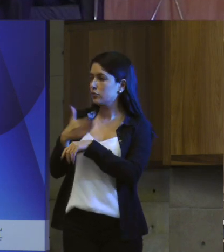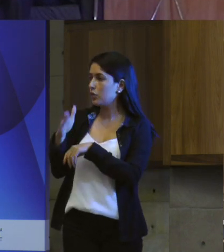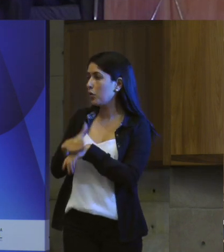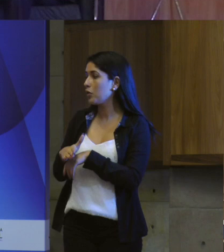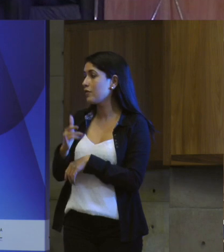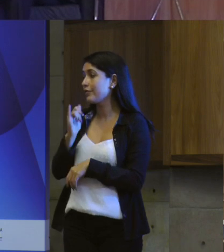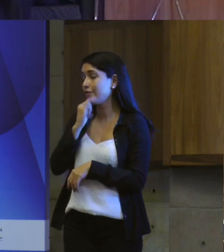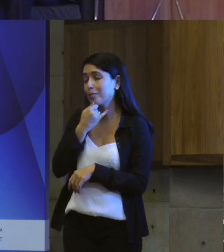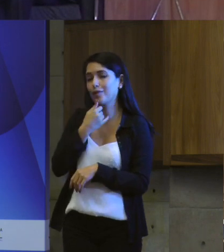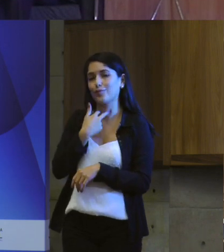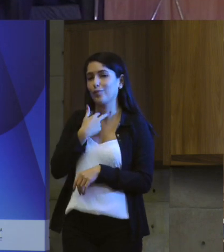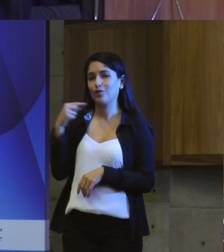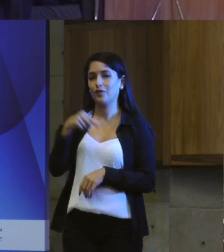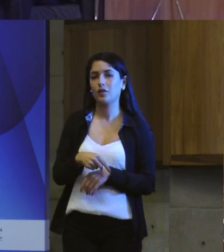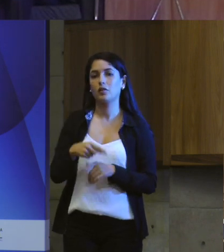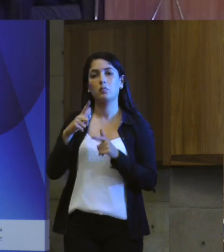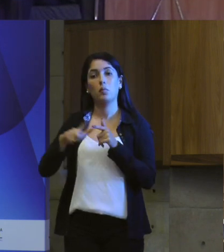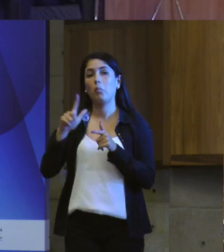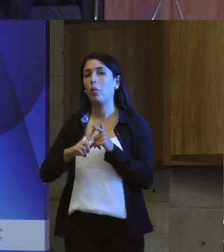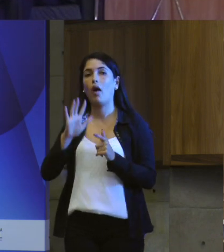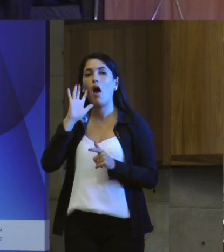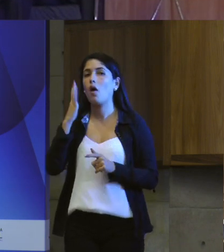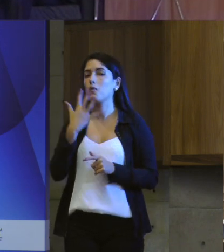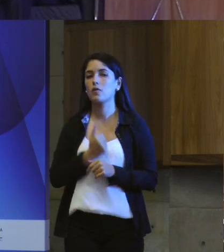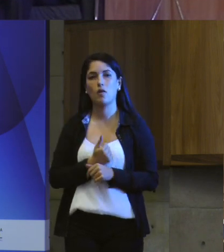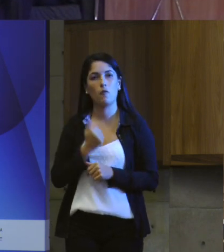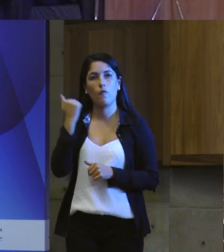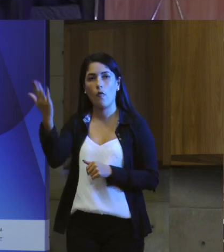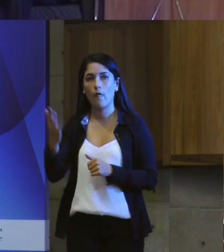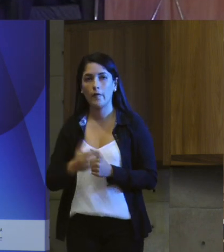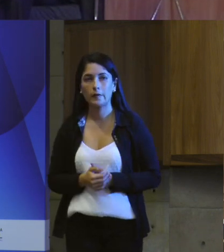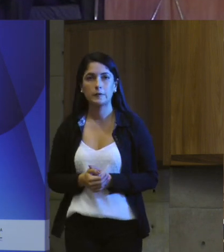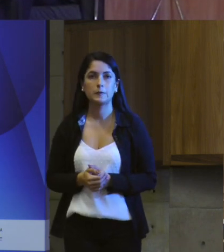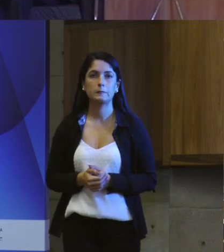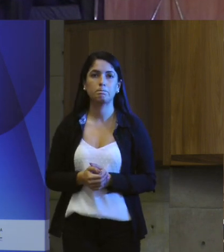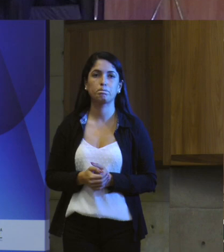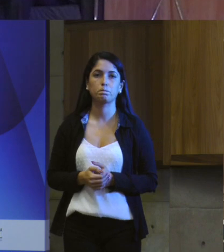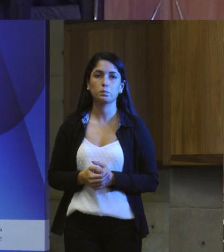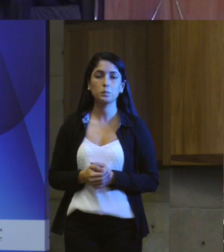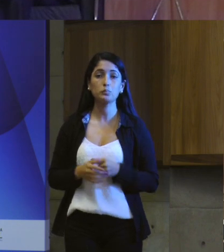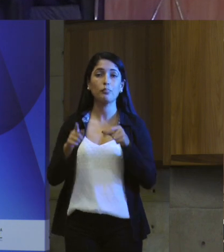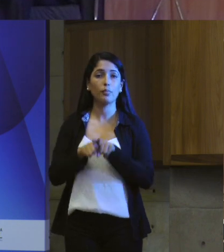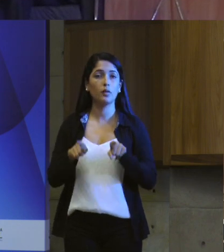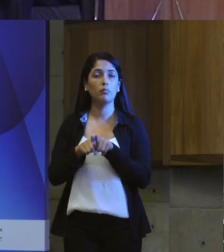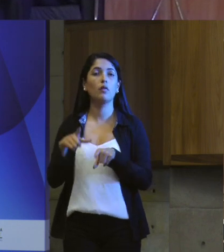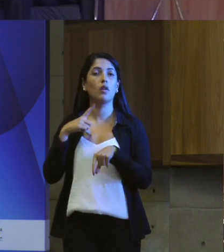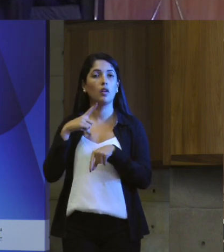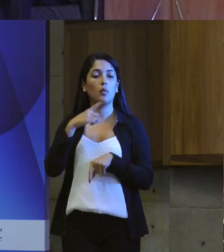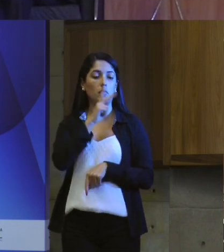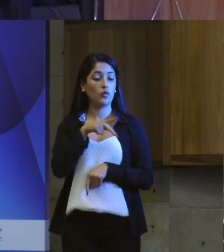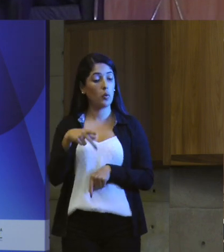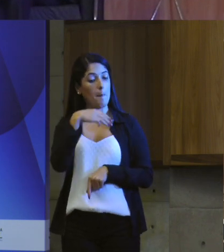não pôde vir por um problema um imprevisto de última hora tá é e teremos o professor